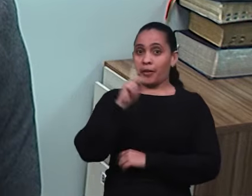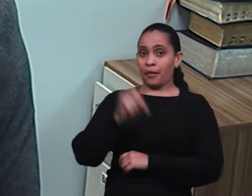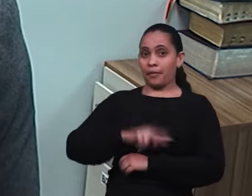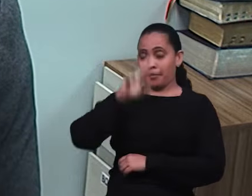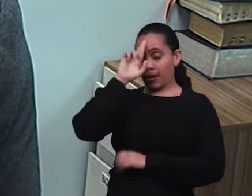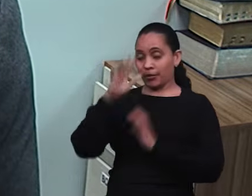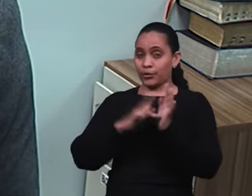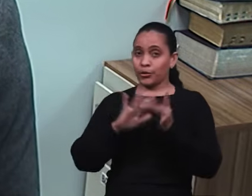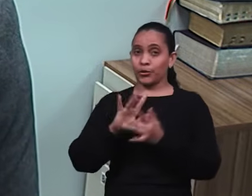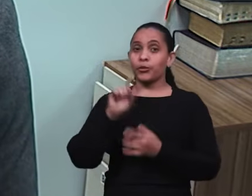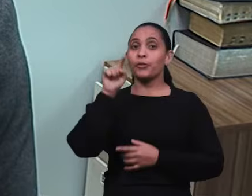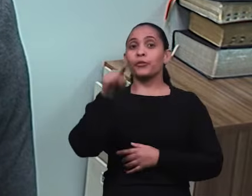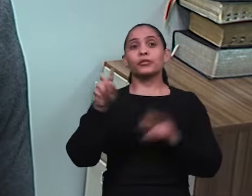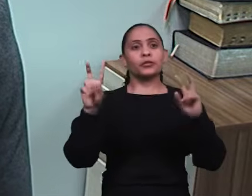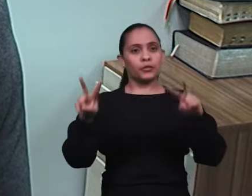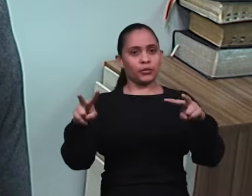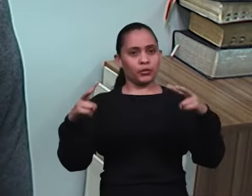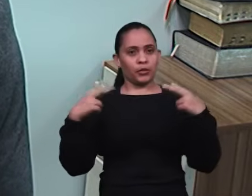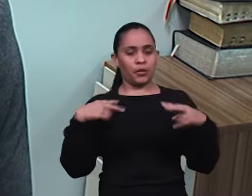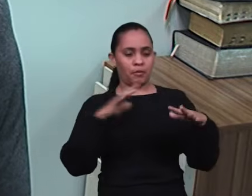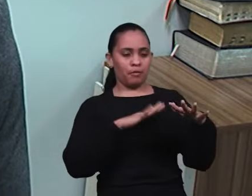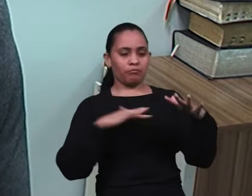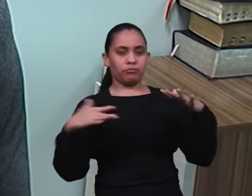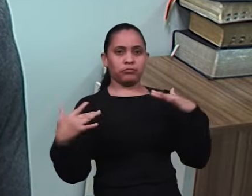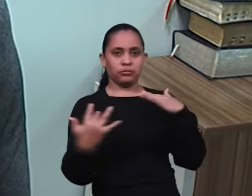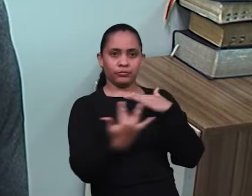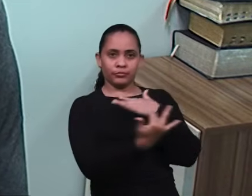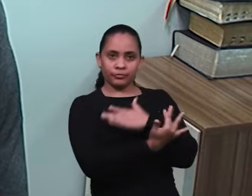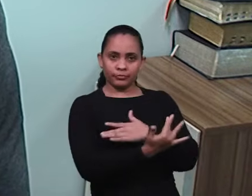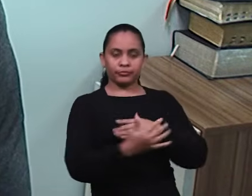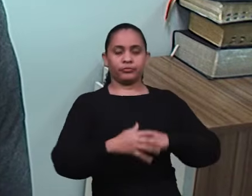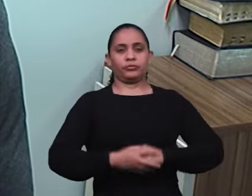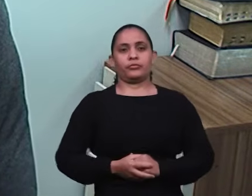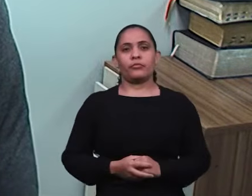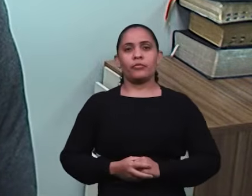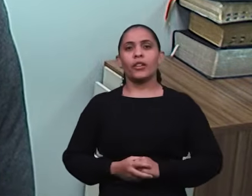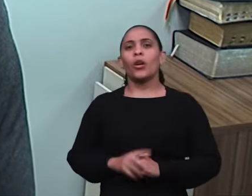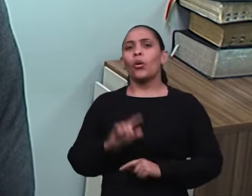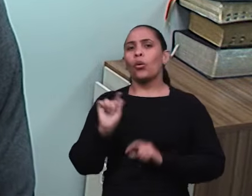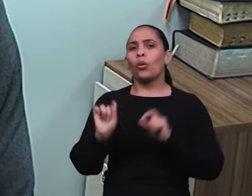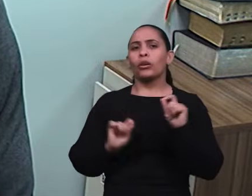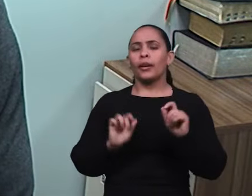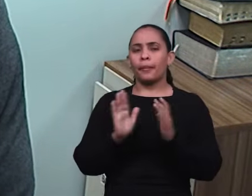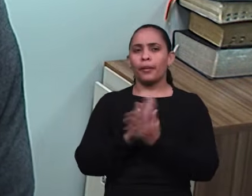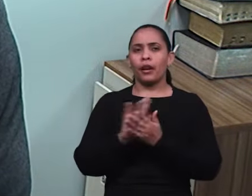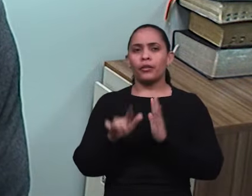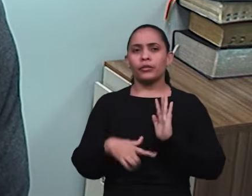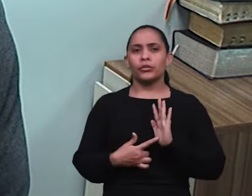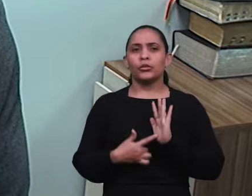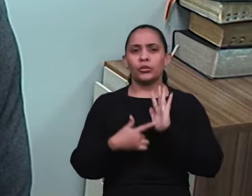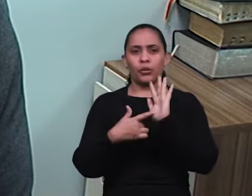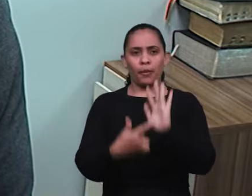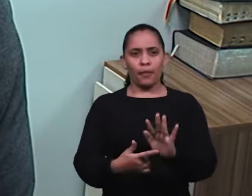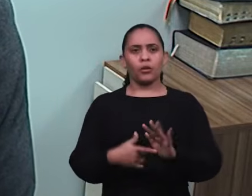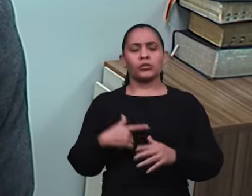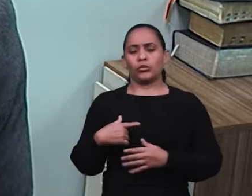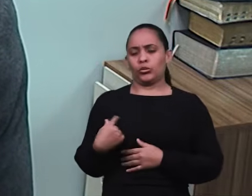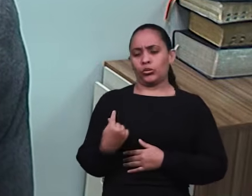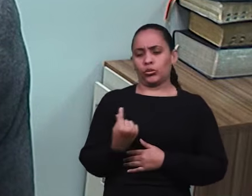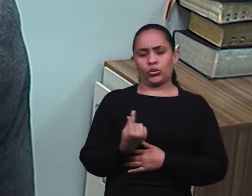A paz do Senhor Jesus a você que nos acompanha pelas nossas multiplataformas. O que a Bíblia diz sobre